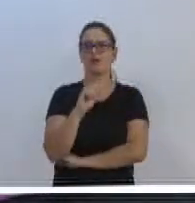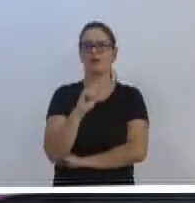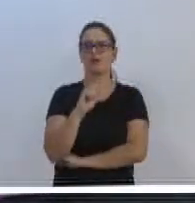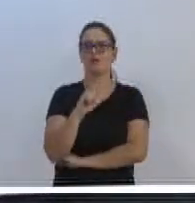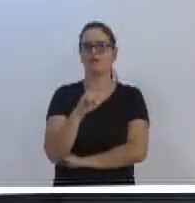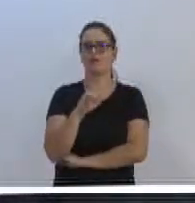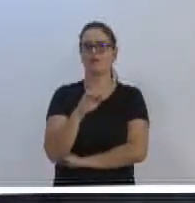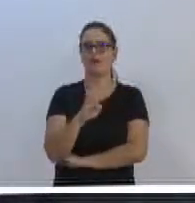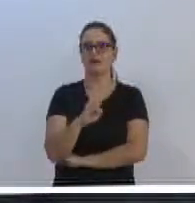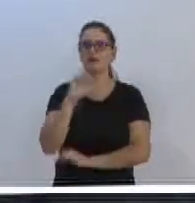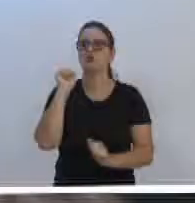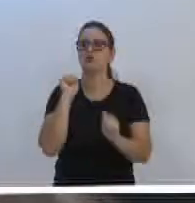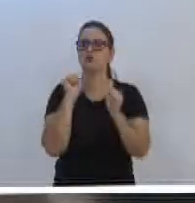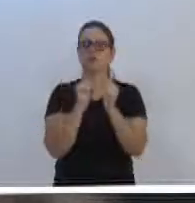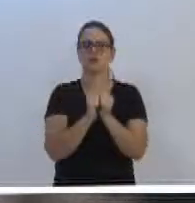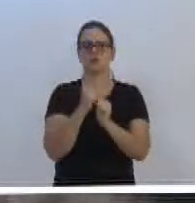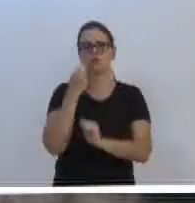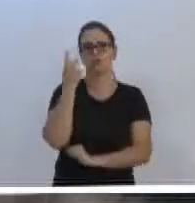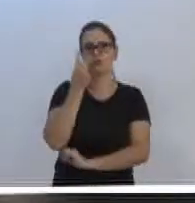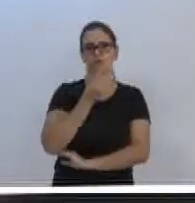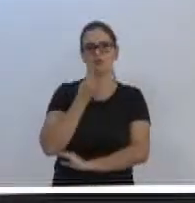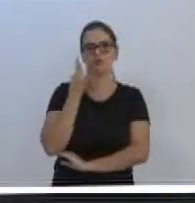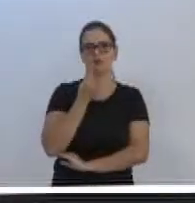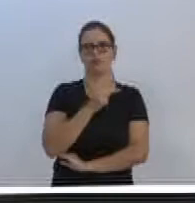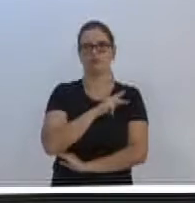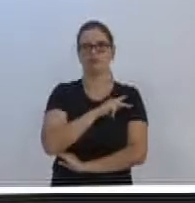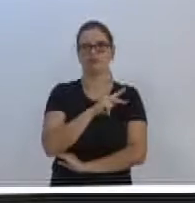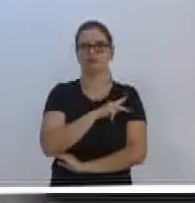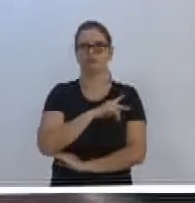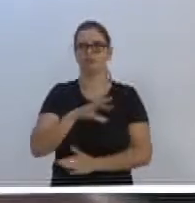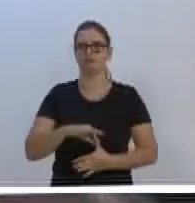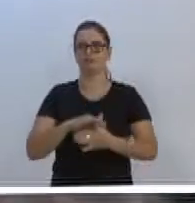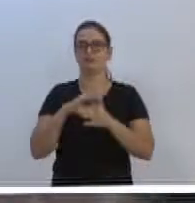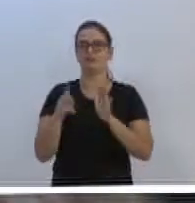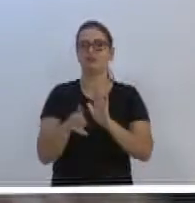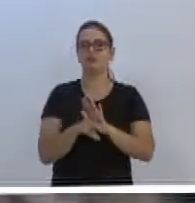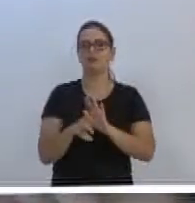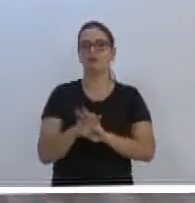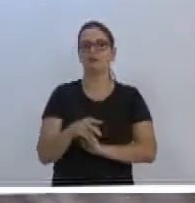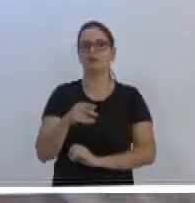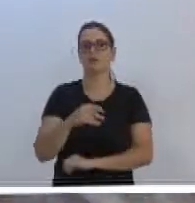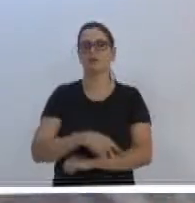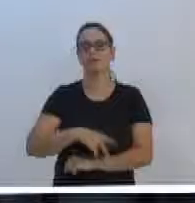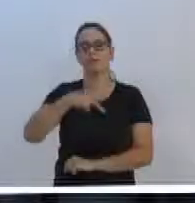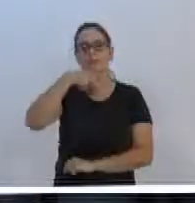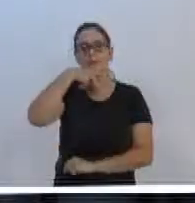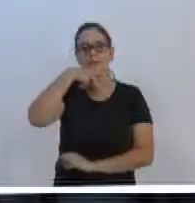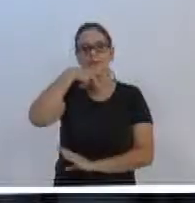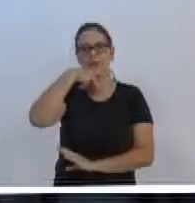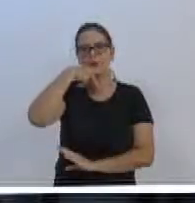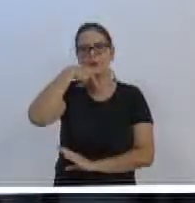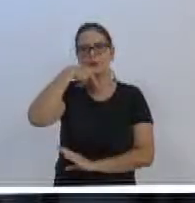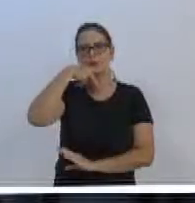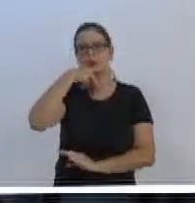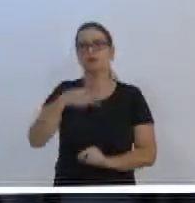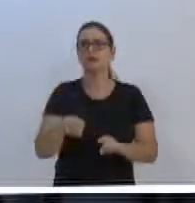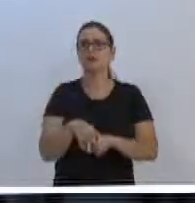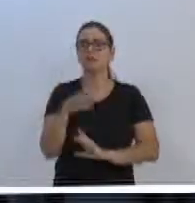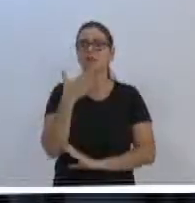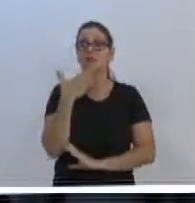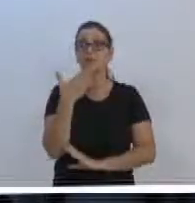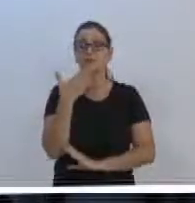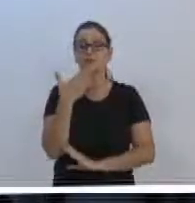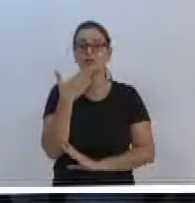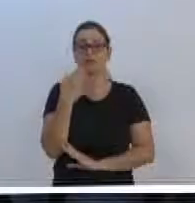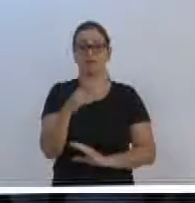com o vereador presidente da câmara de vereadores de pomerode sauri martins do nascimento para pedir para que